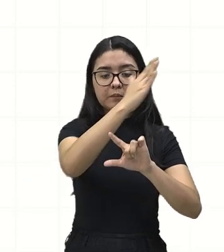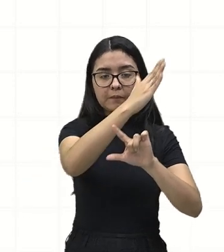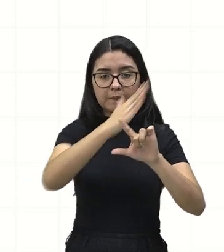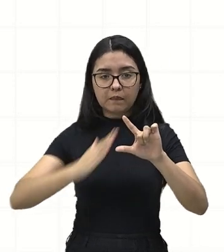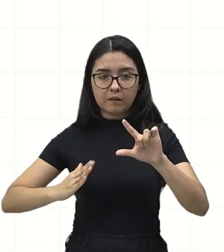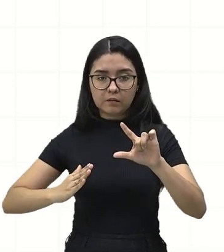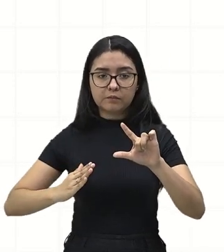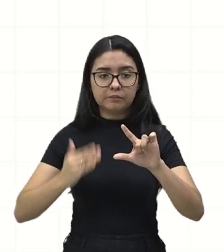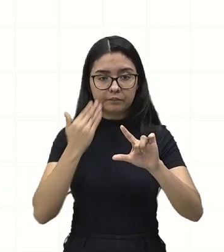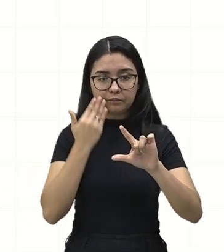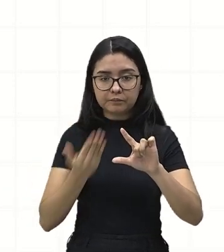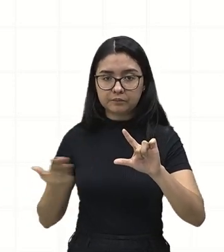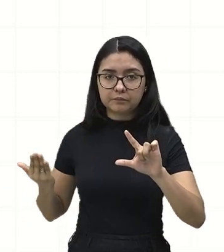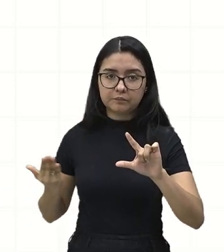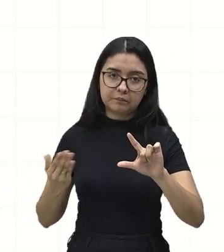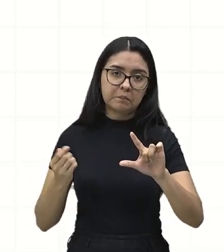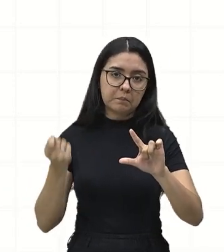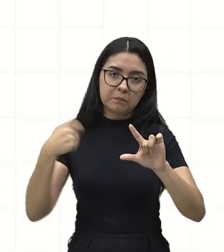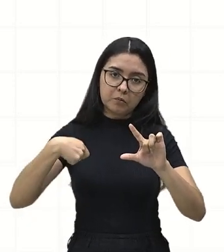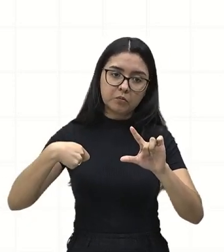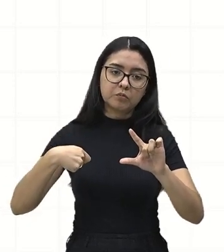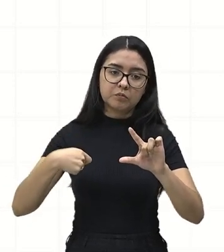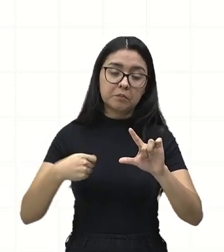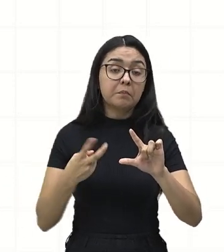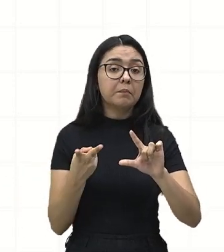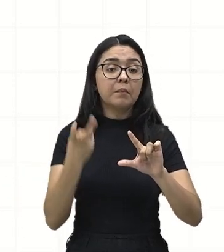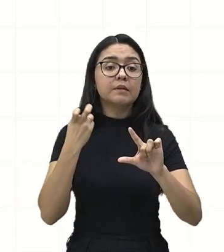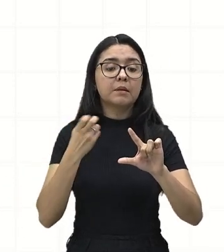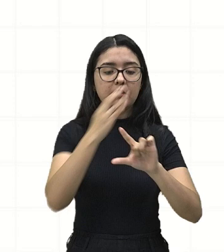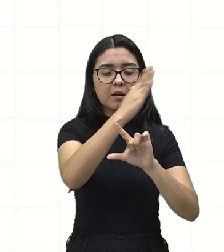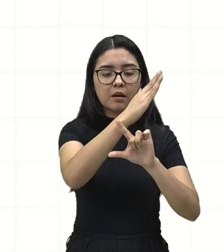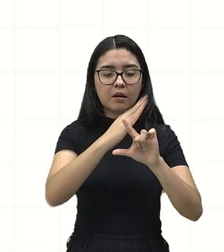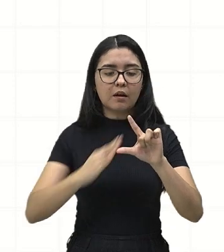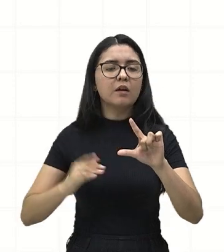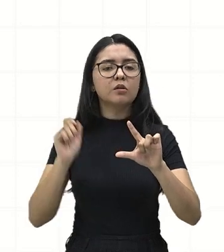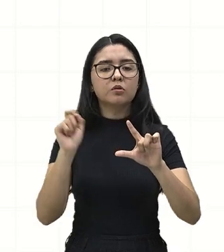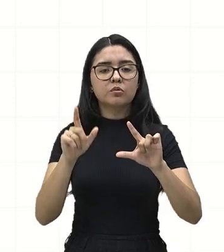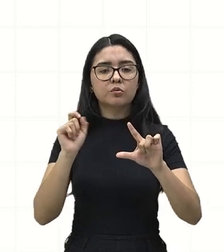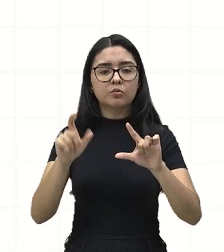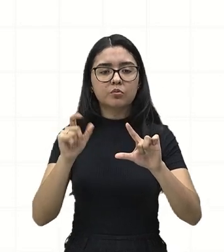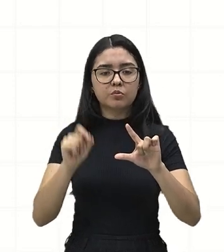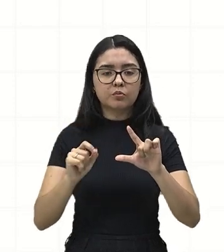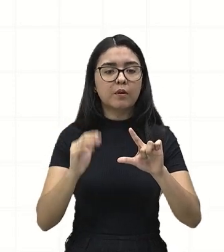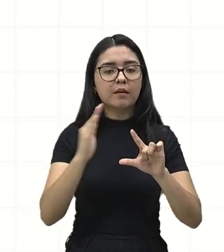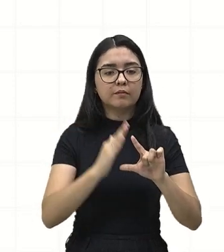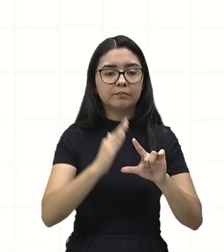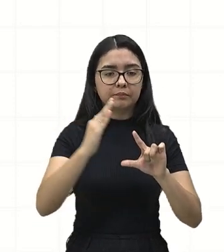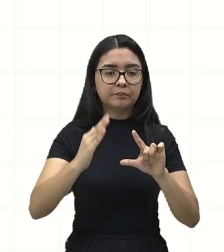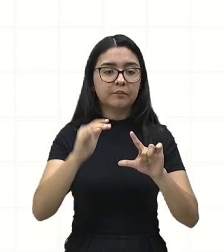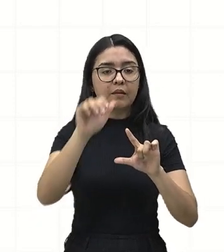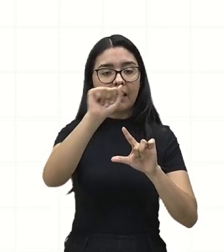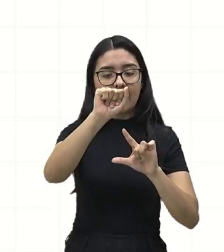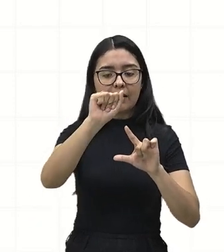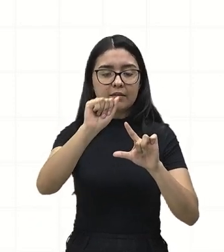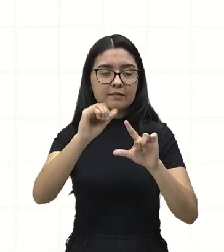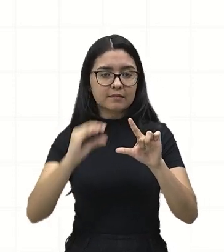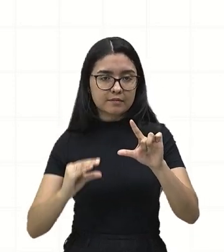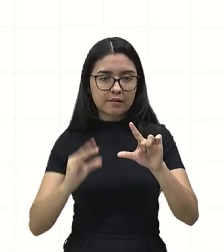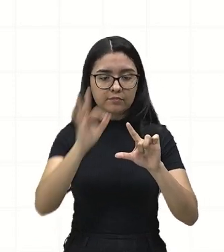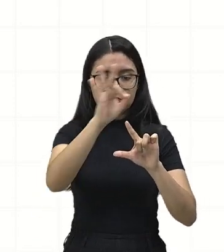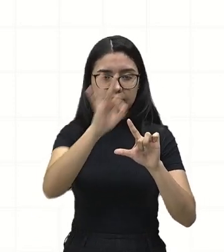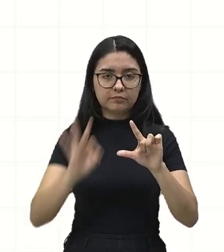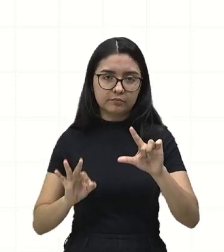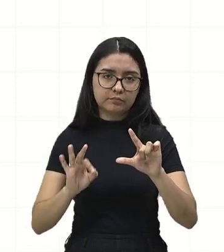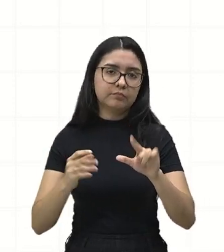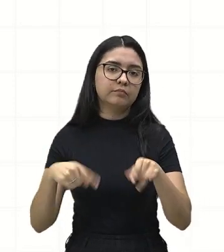Tá bom? Poderia ter essa reta. Observe que a reta em azul, ela é paralela ao lado AC.